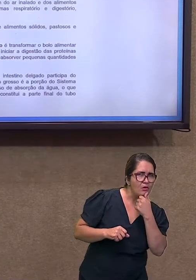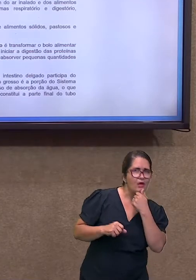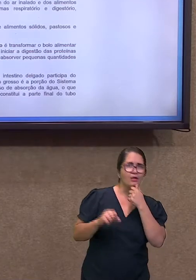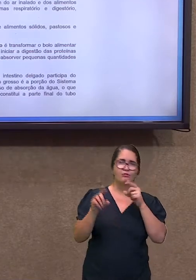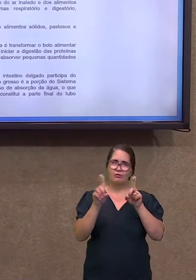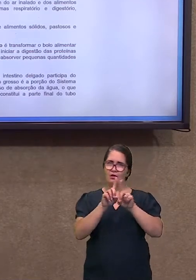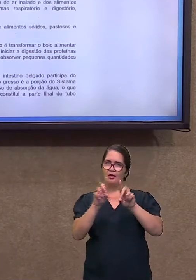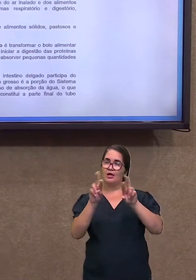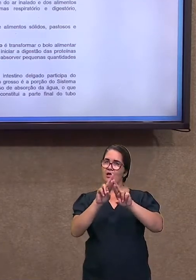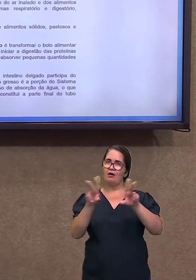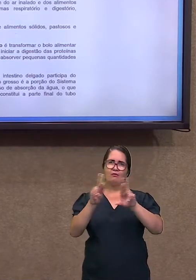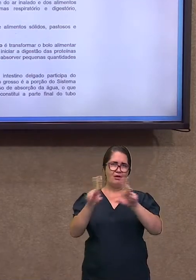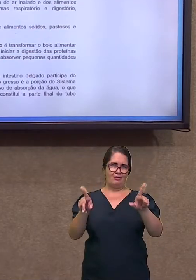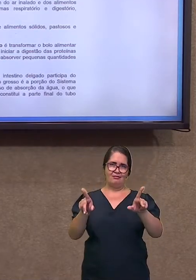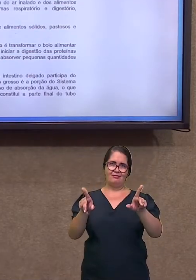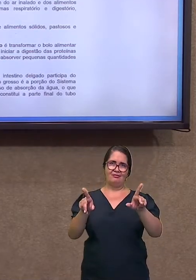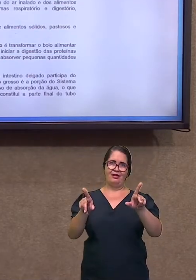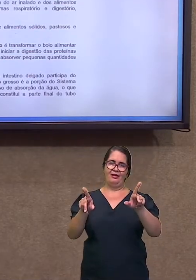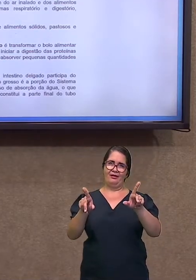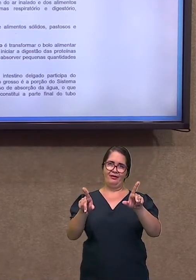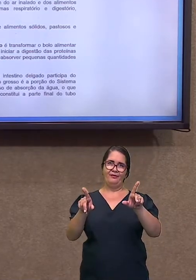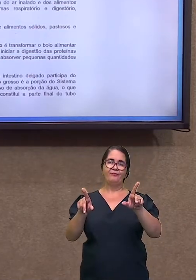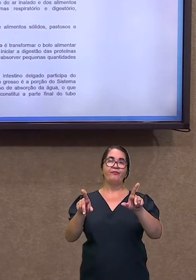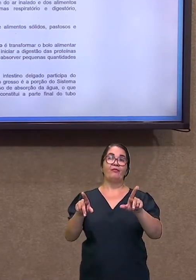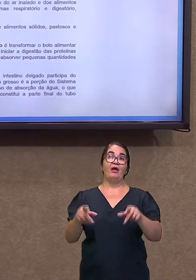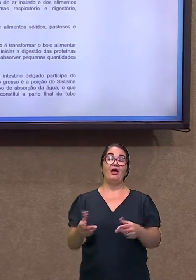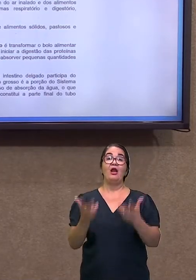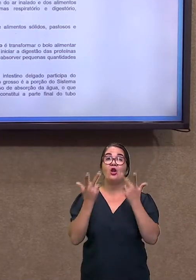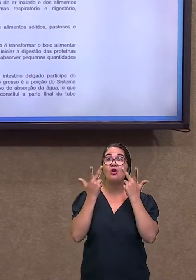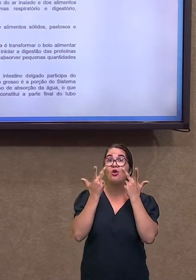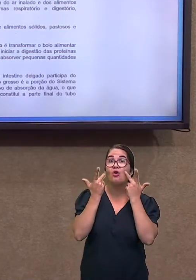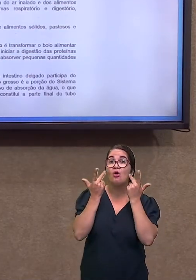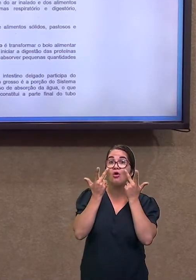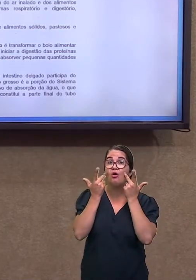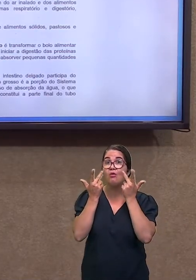vai acontecendo e